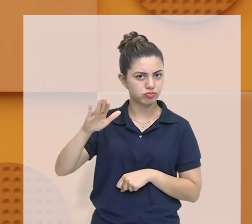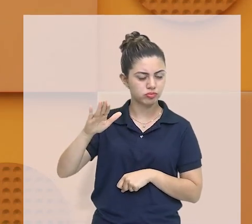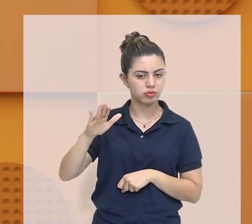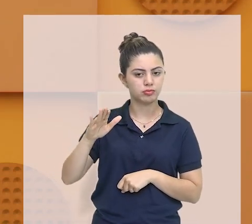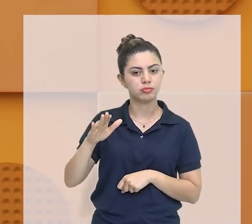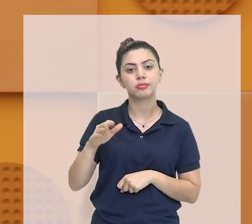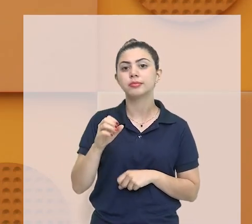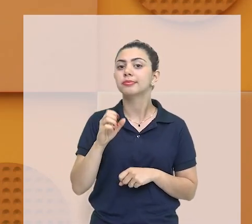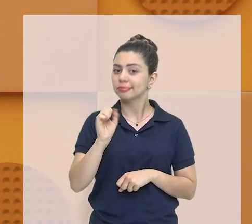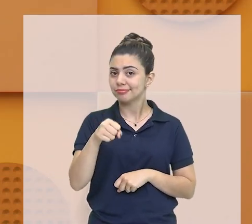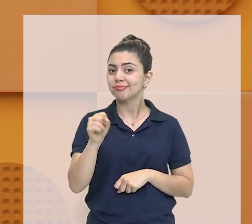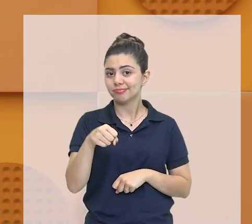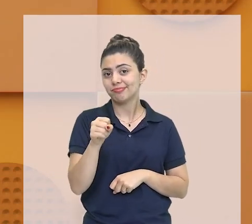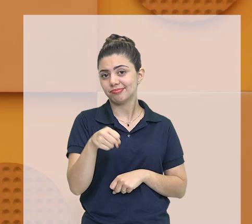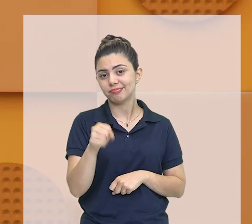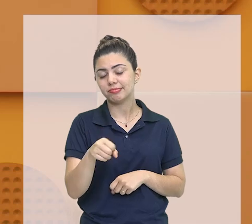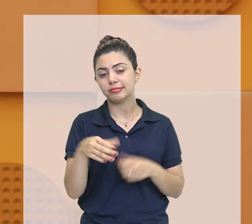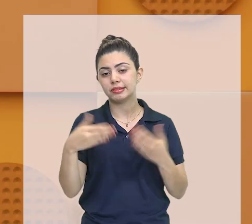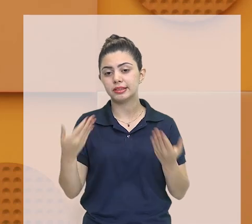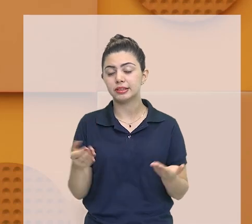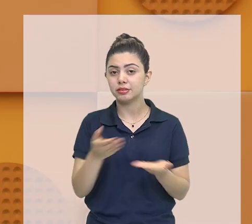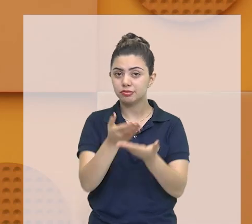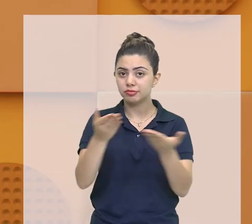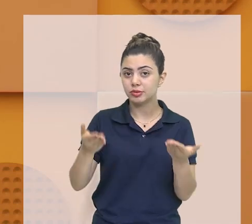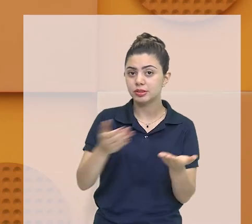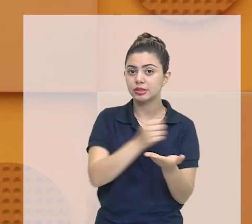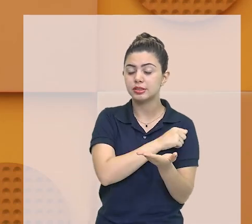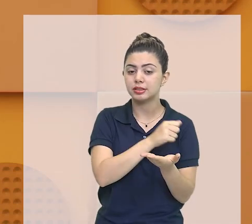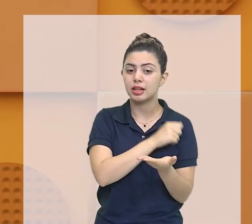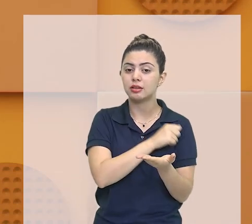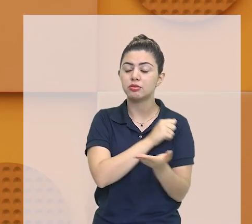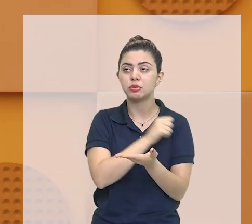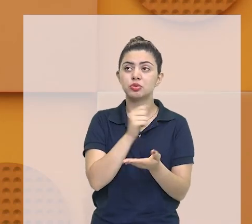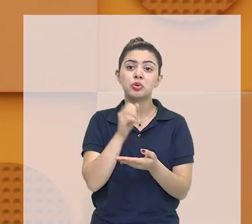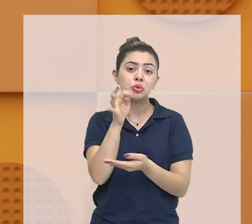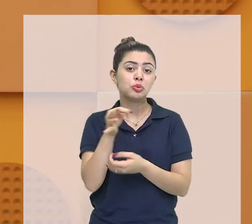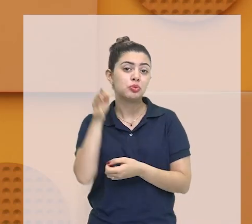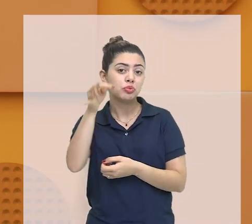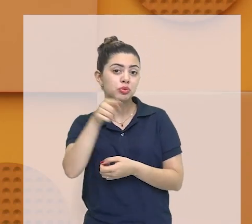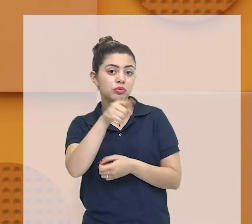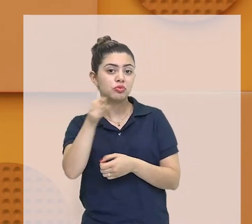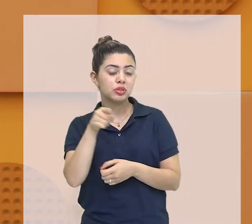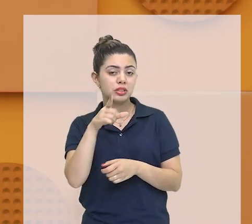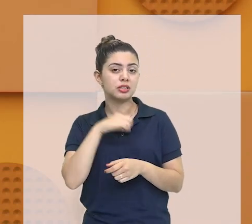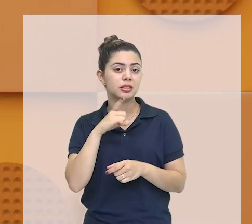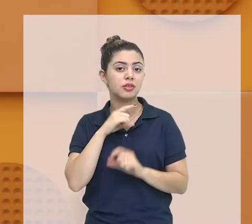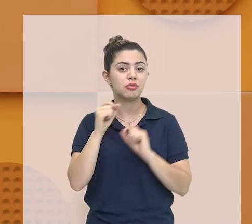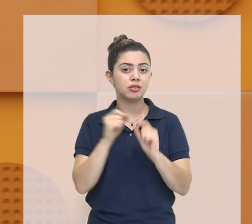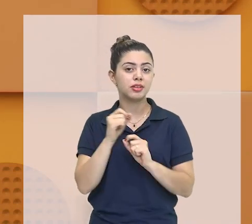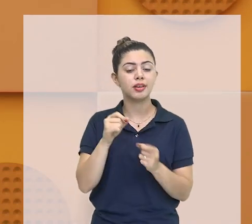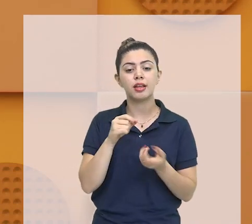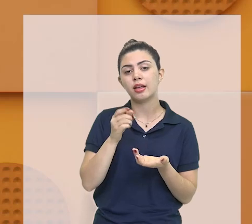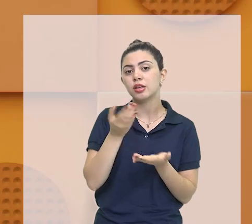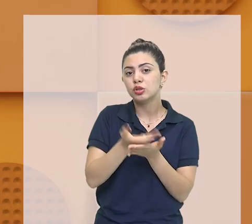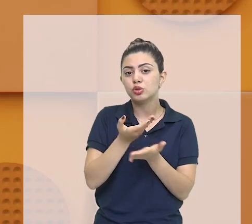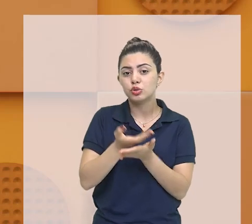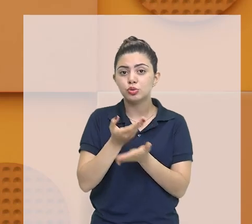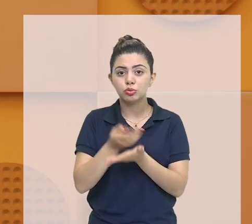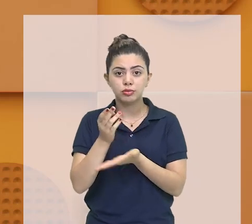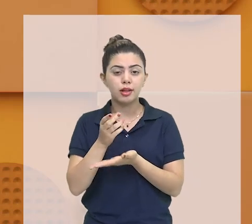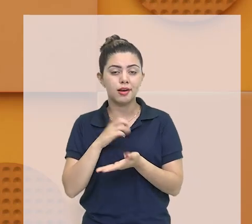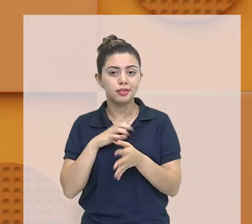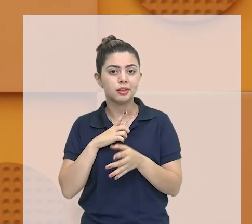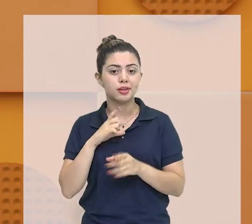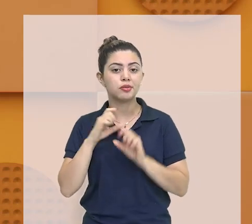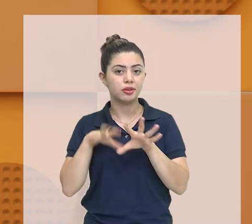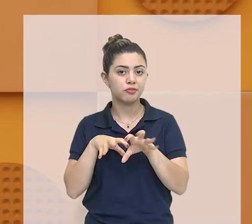Hipócrates? Ok, é isso mesmo. Então, vocês, alunos, né, daqui quando chegarem lá na faculdade e quiserem cursar o curso de medicina, na